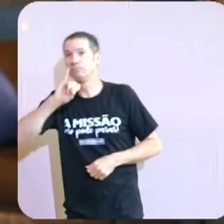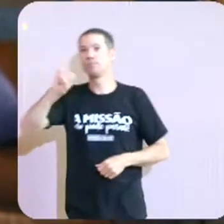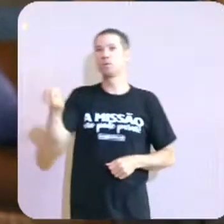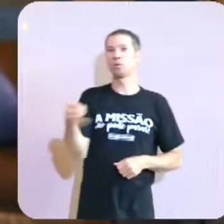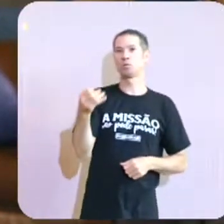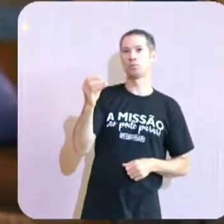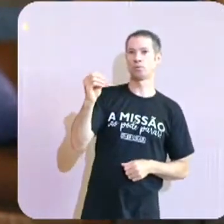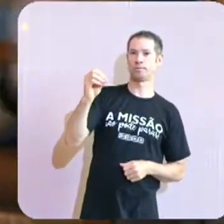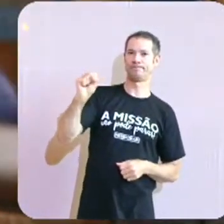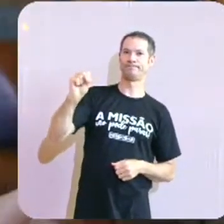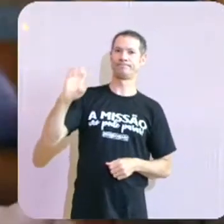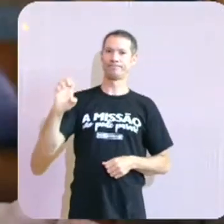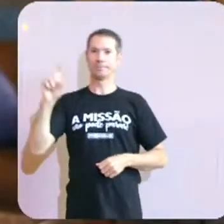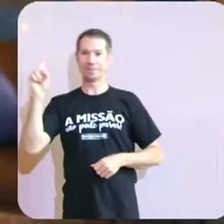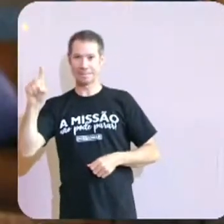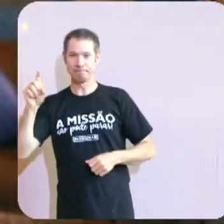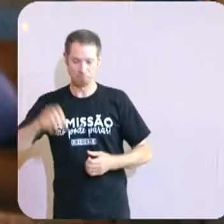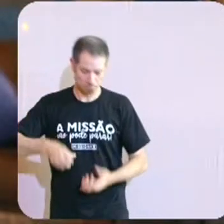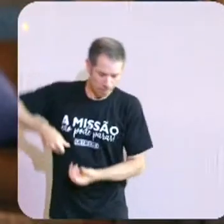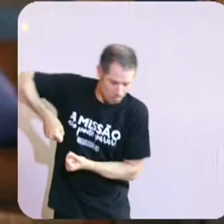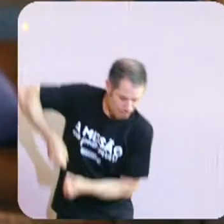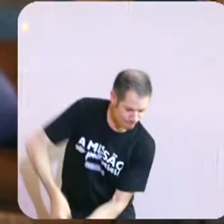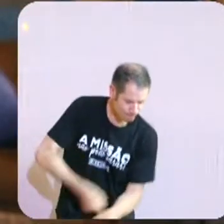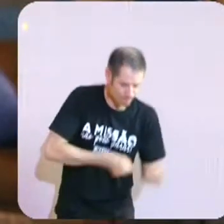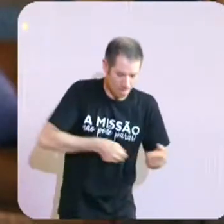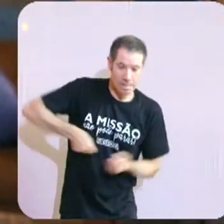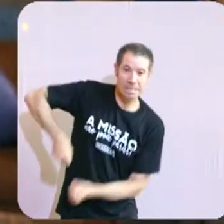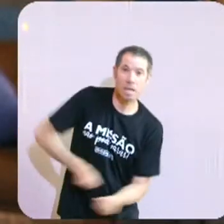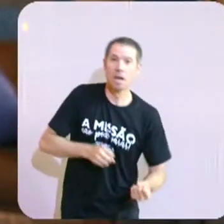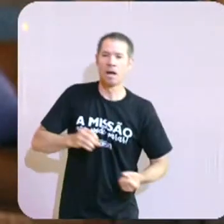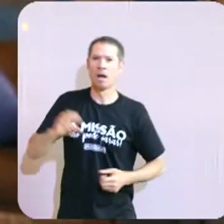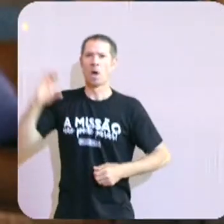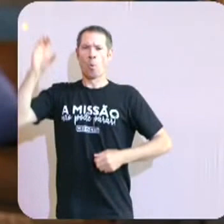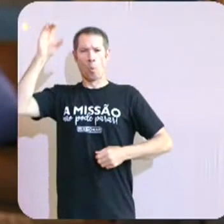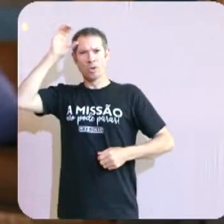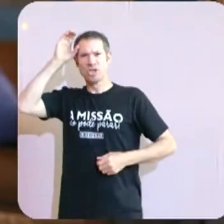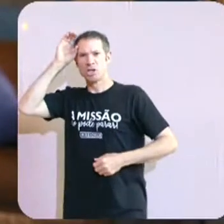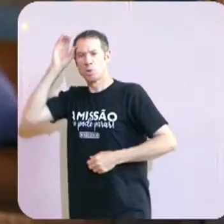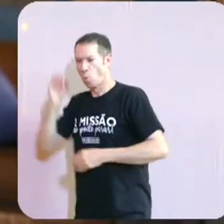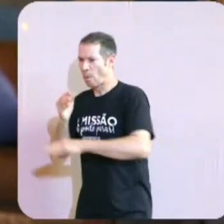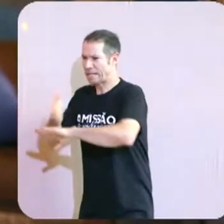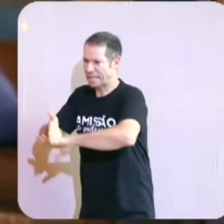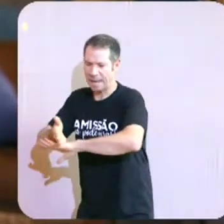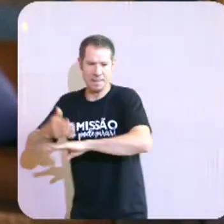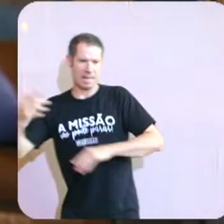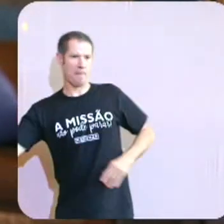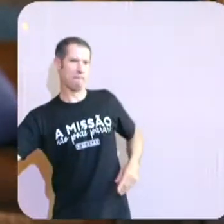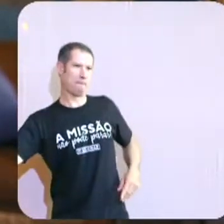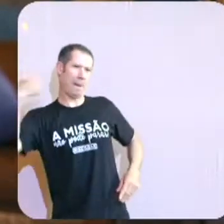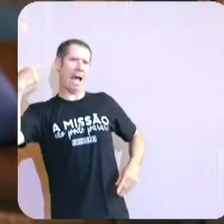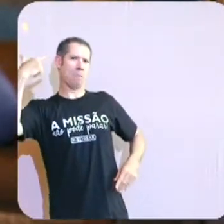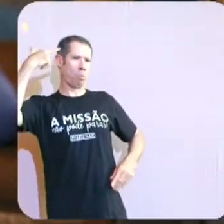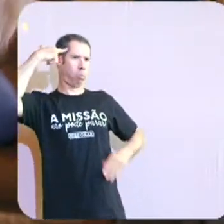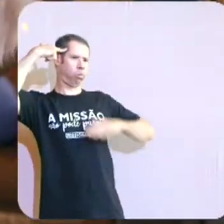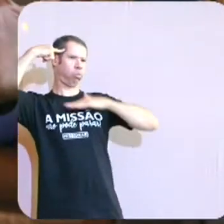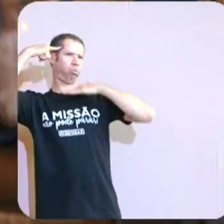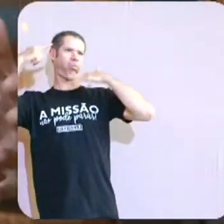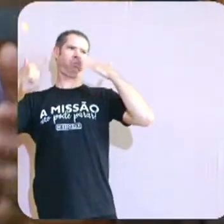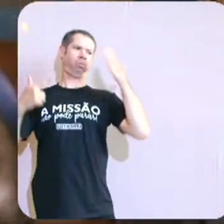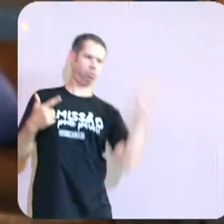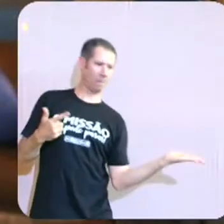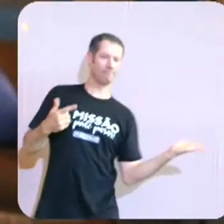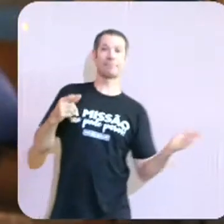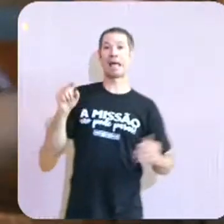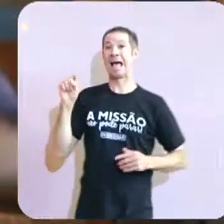José, ele, ao terminar de cavar a cova, viu seu tio entrar, e aquele homem deu um tiro em sua cabeça. Aquele